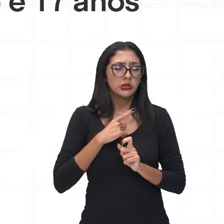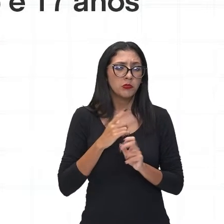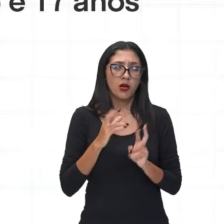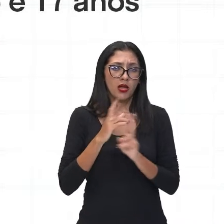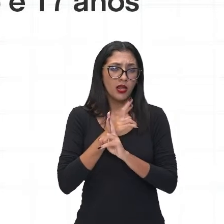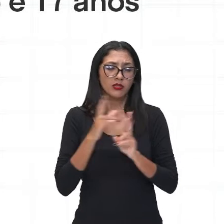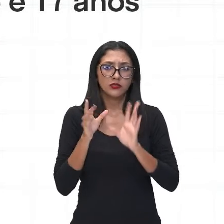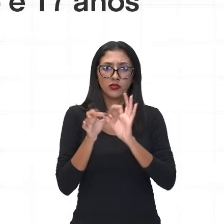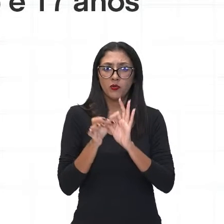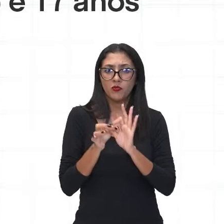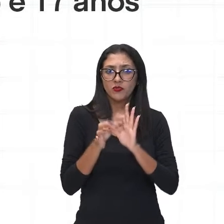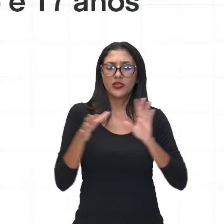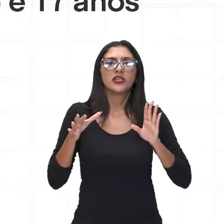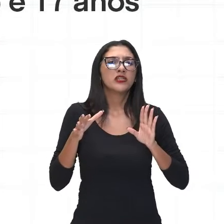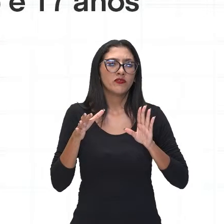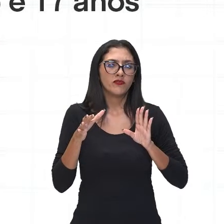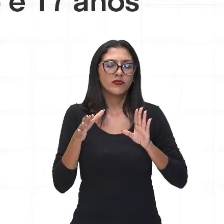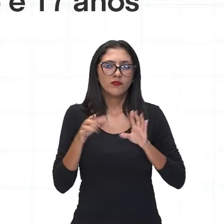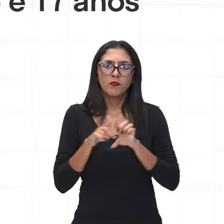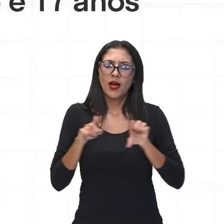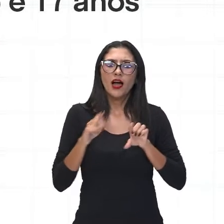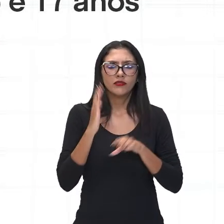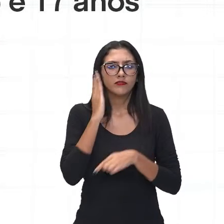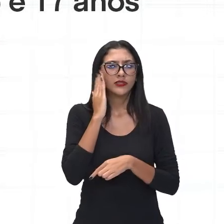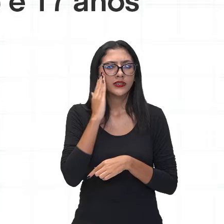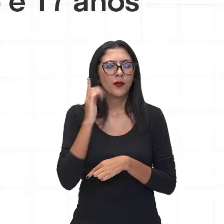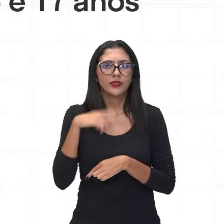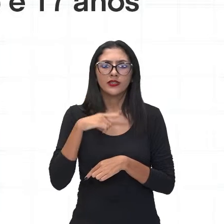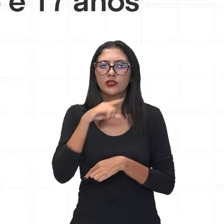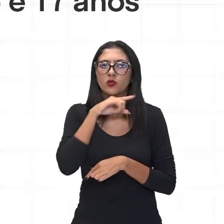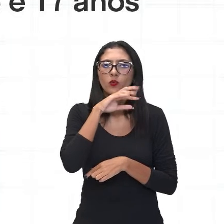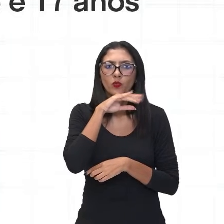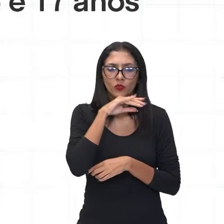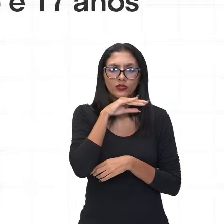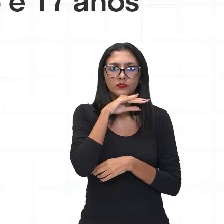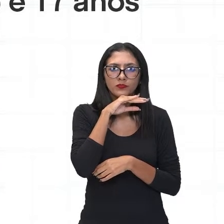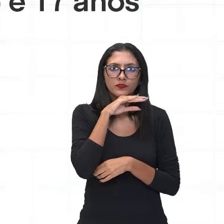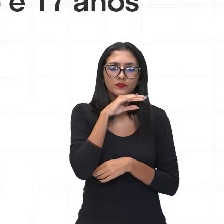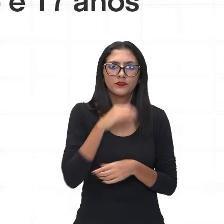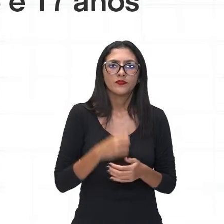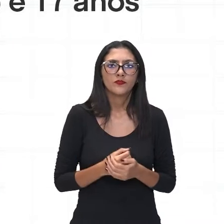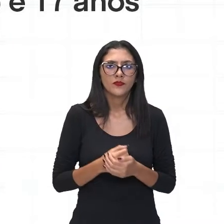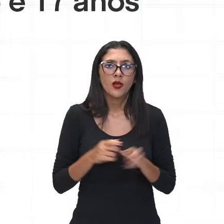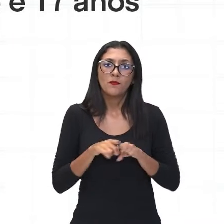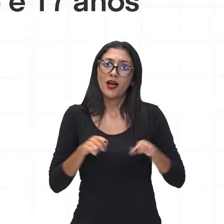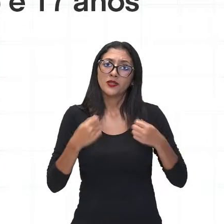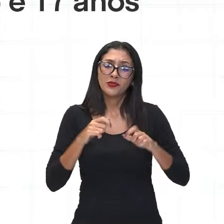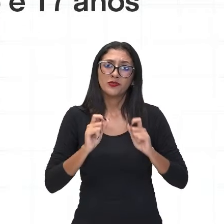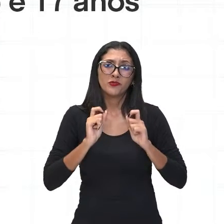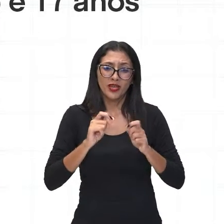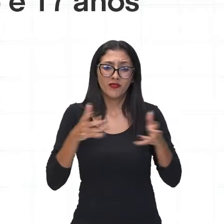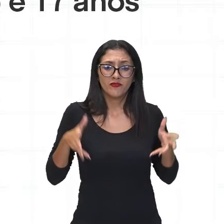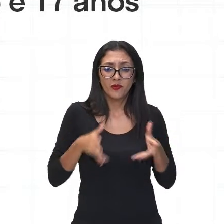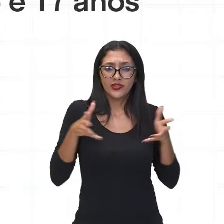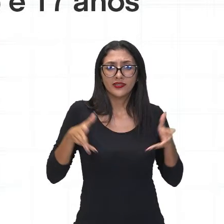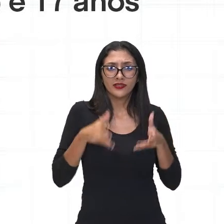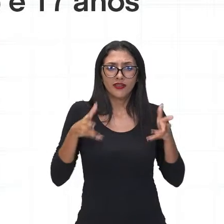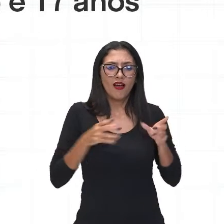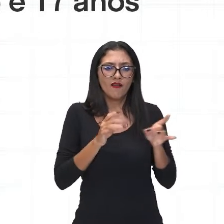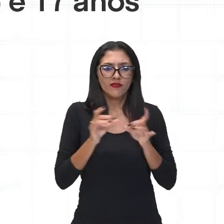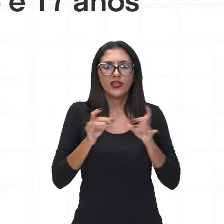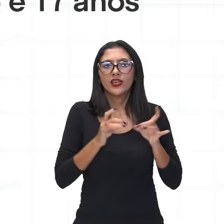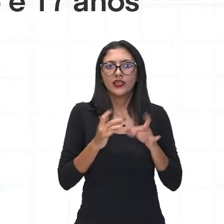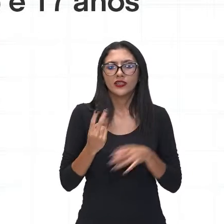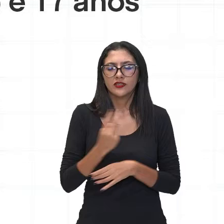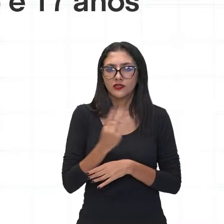proposta, por pior que sejam, desde que favoreçam a ampliação das vendas dos seus produtos. Isso já está